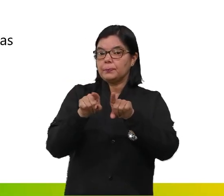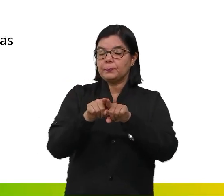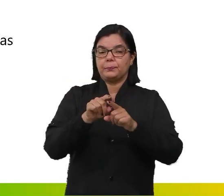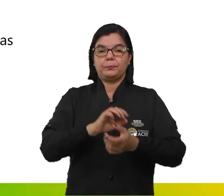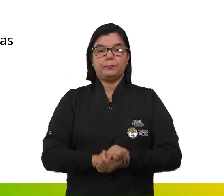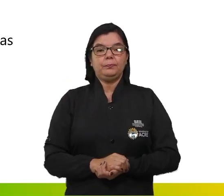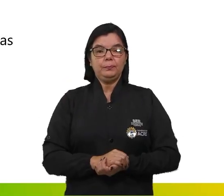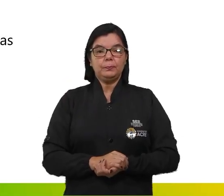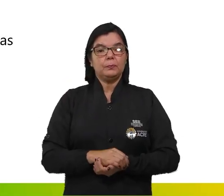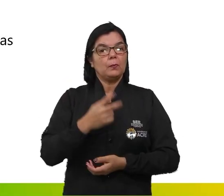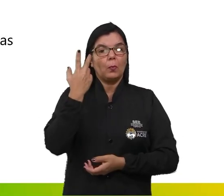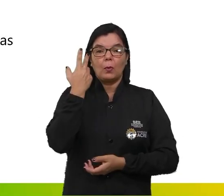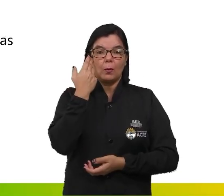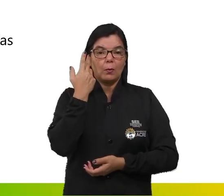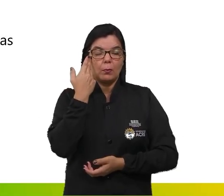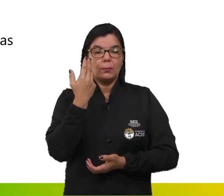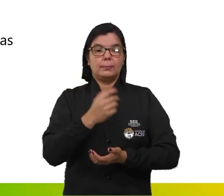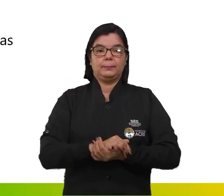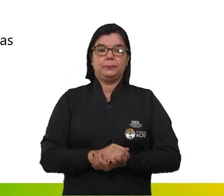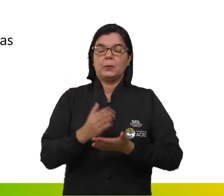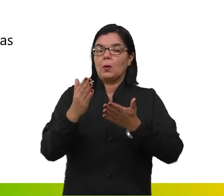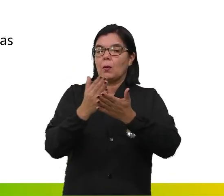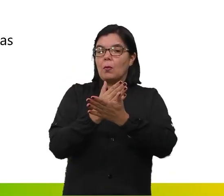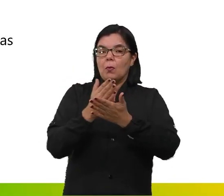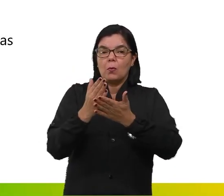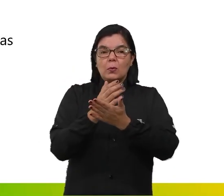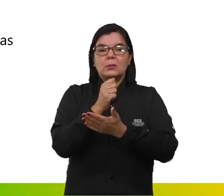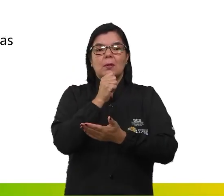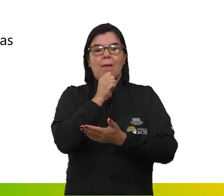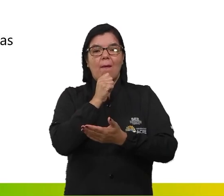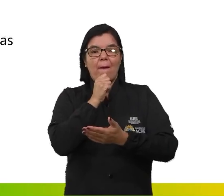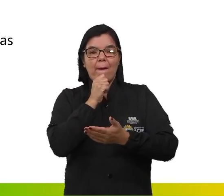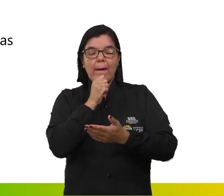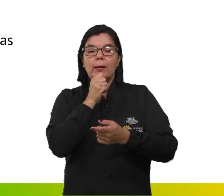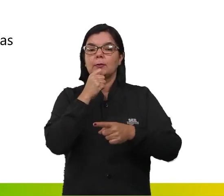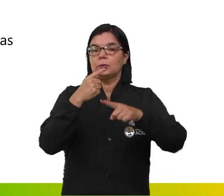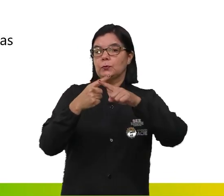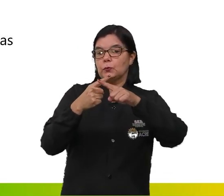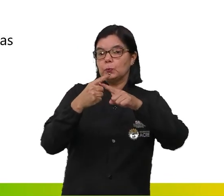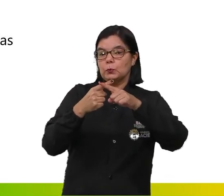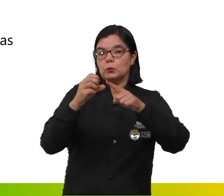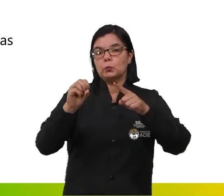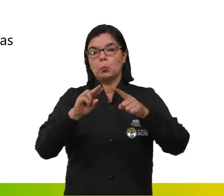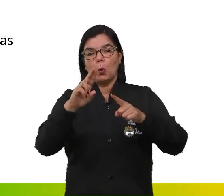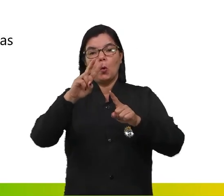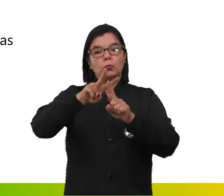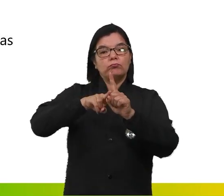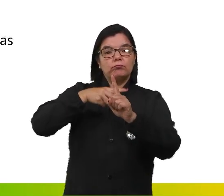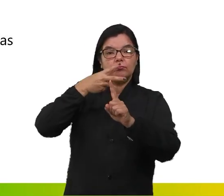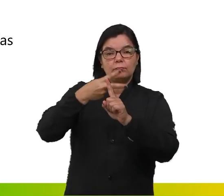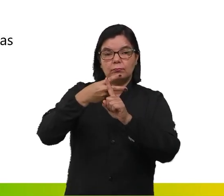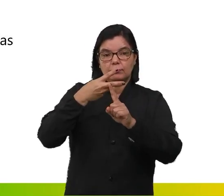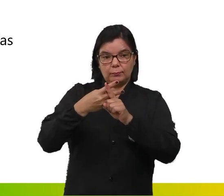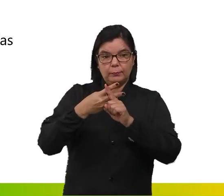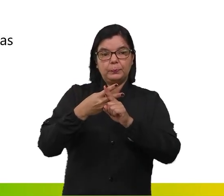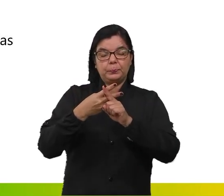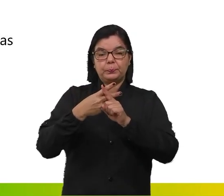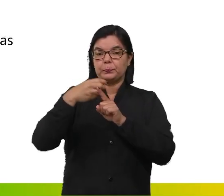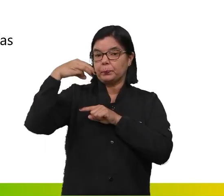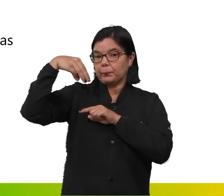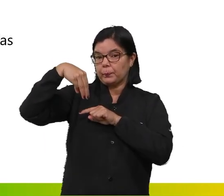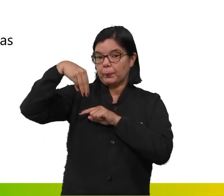que é a unidade mais comum. Alguns múltiplos e submúltiplos, por exemplo, dessas unidades do